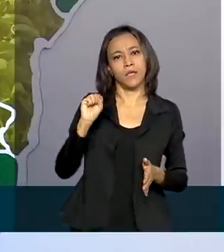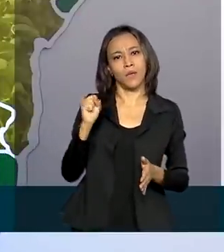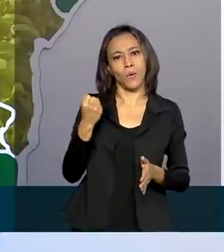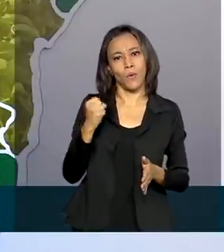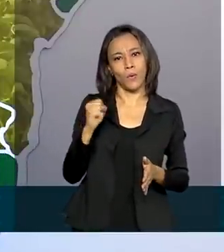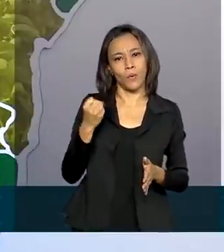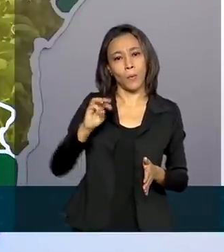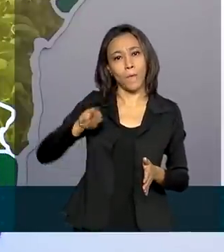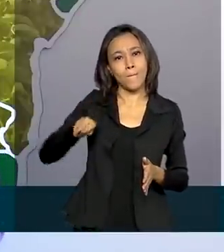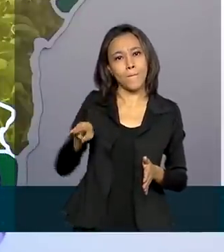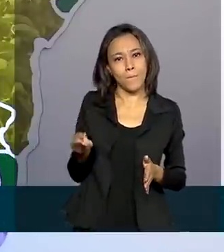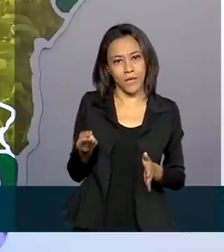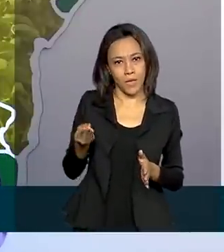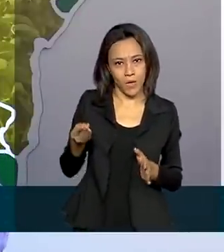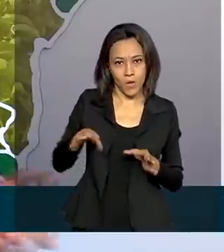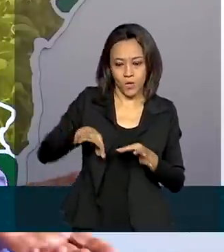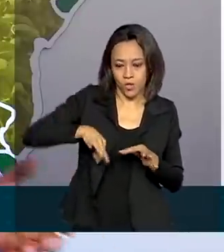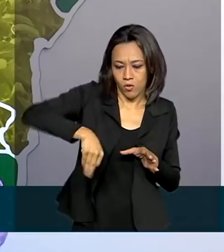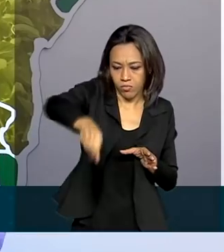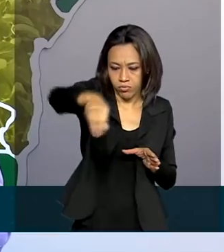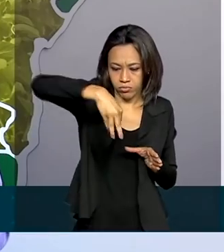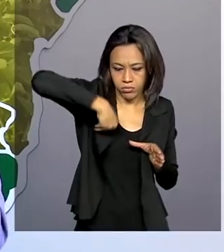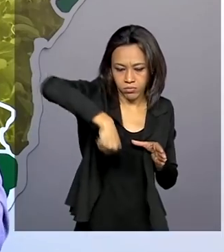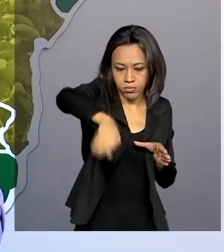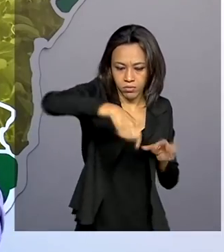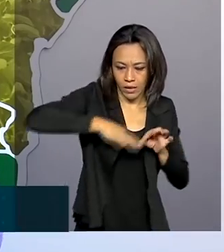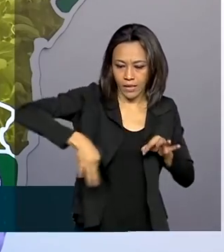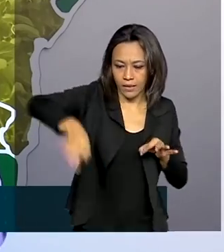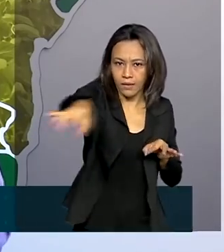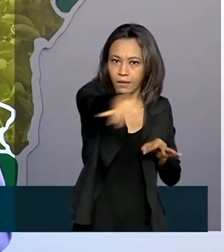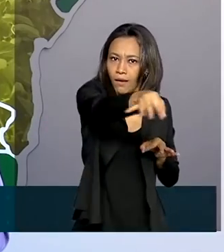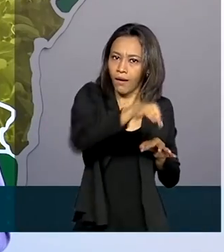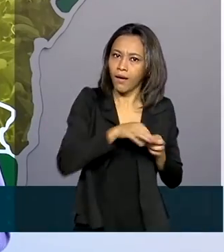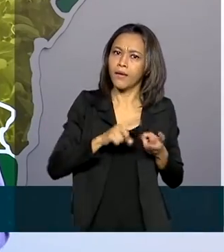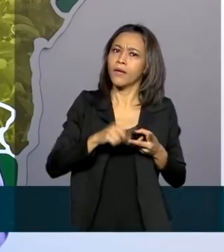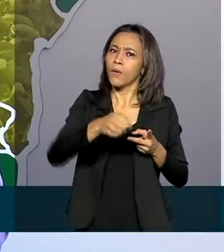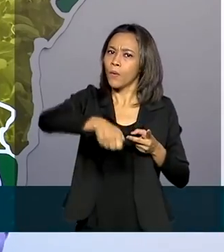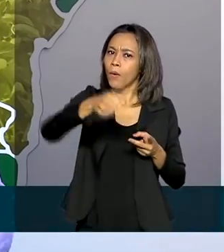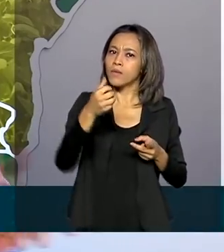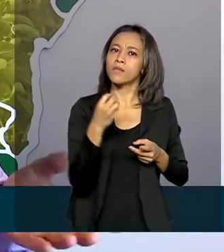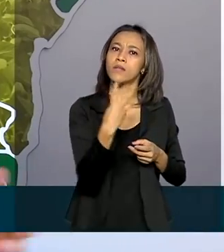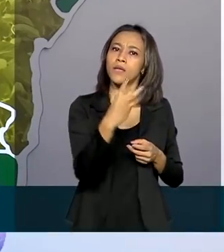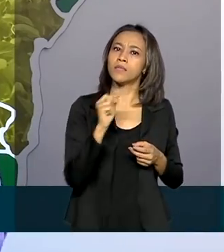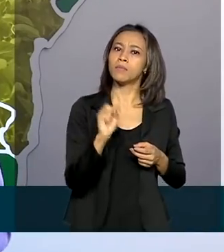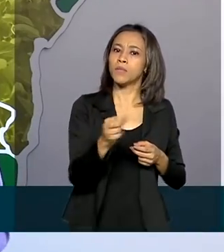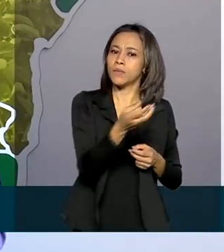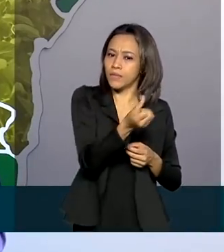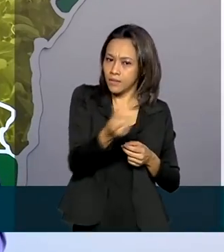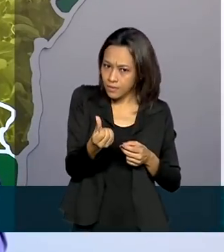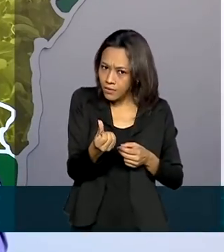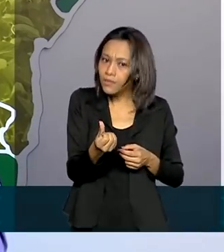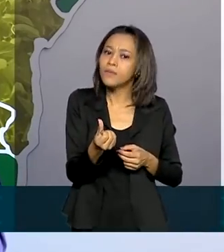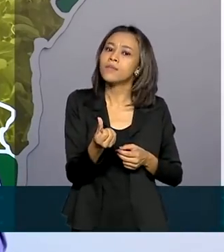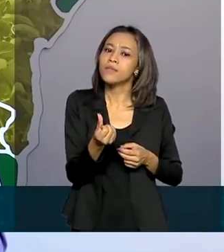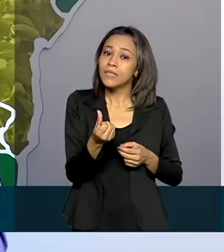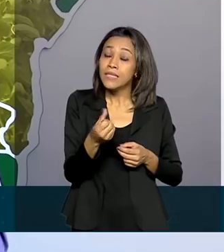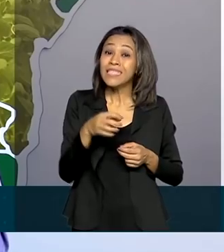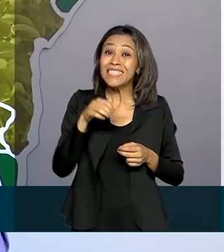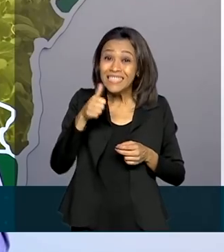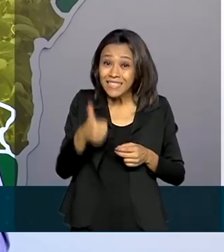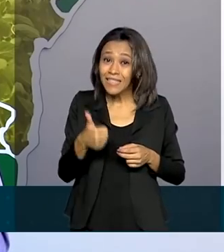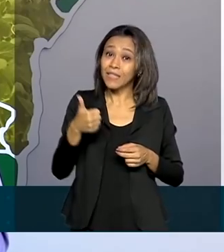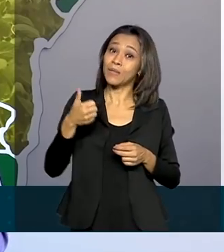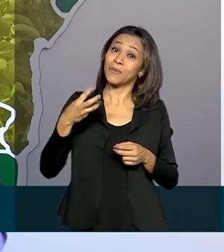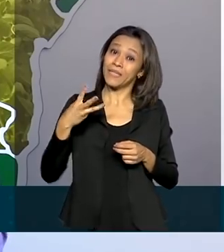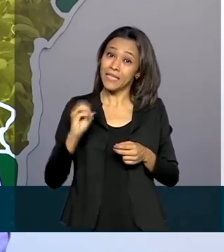plantados, com a produção de 3.500, quase 3.600, chegaremos aí a mais de 130 milhões